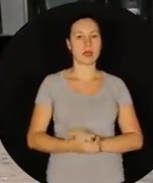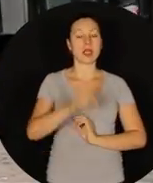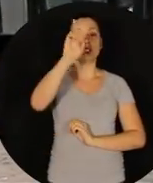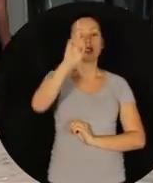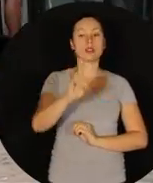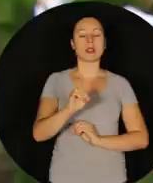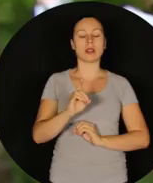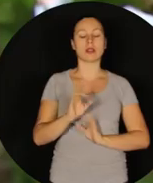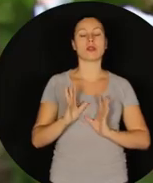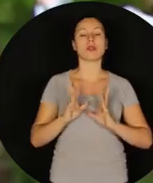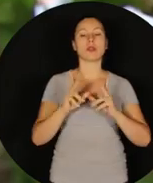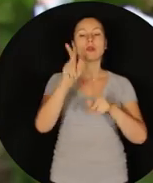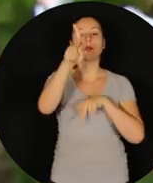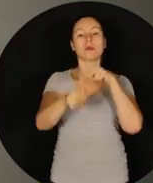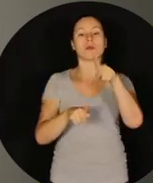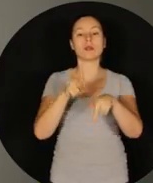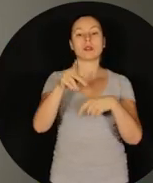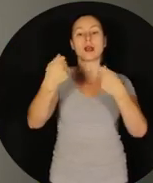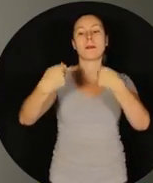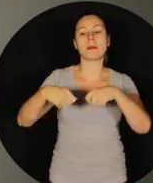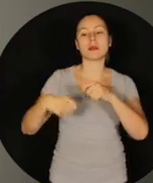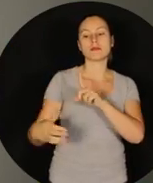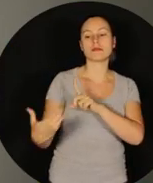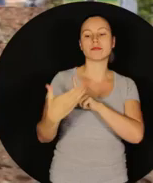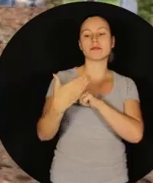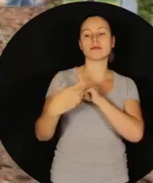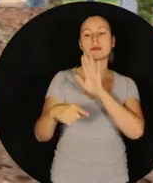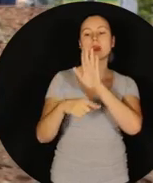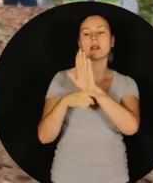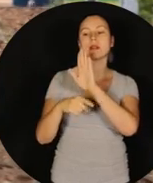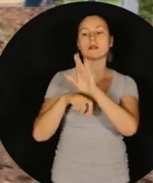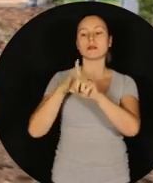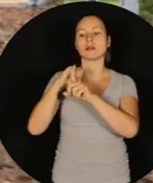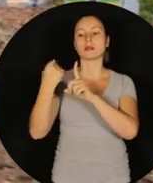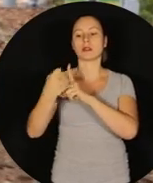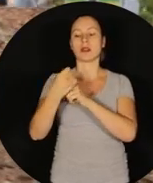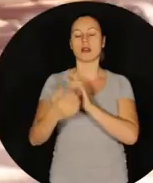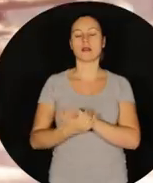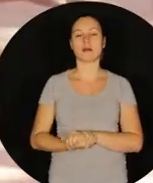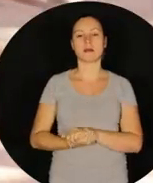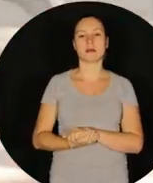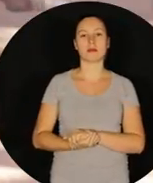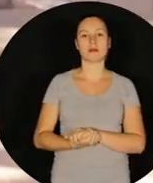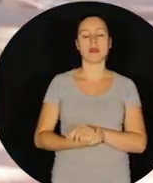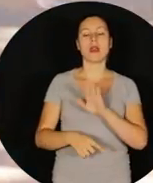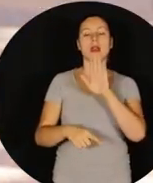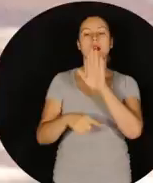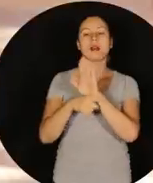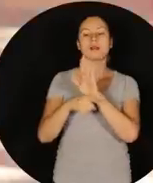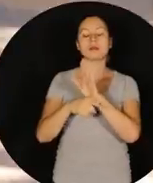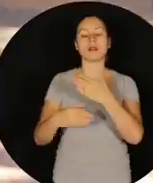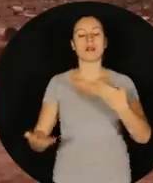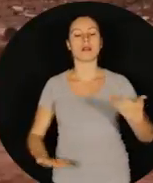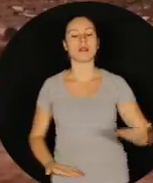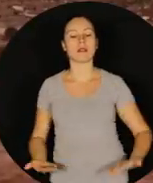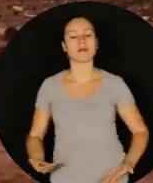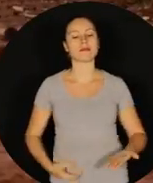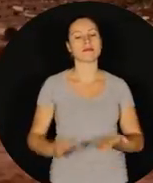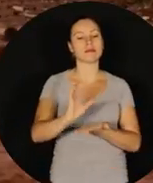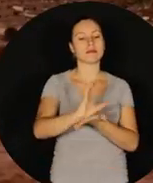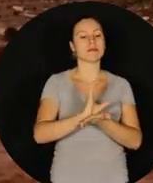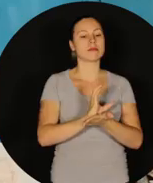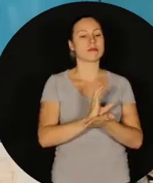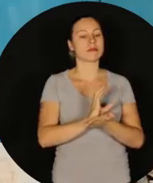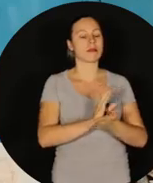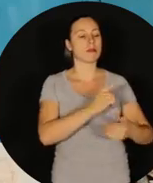um direito de toda cidadã e todo cidadão que necessita de proteção social. Essa proteção, feita por meio de serviços,